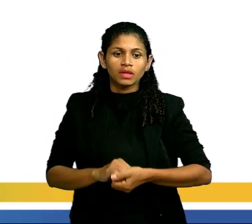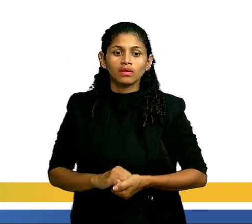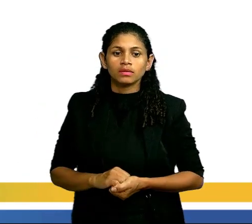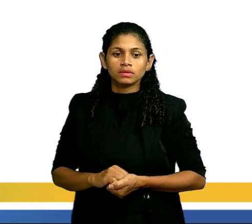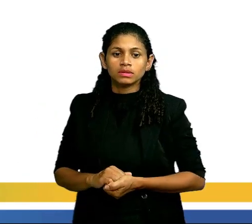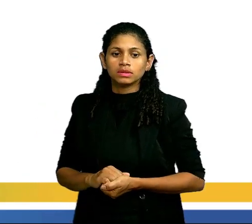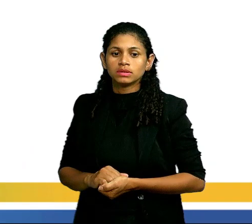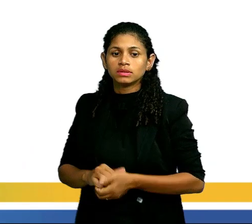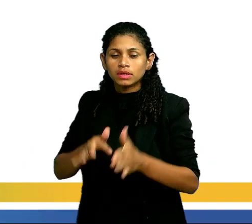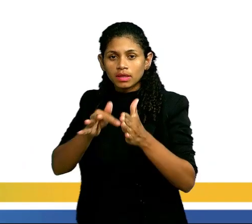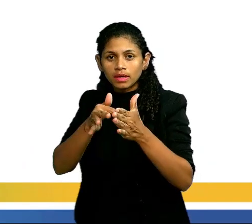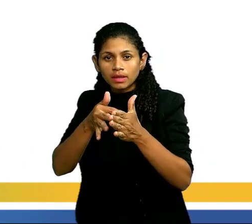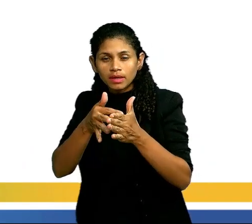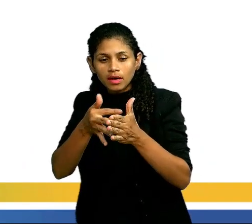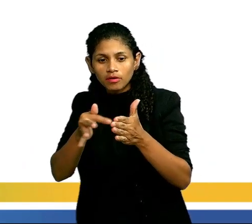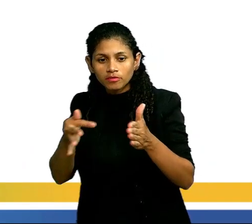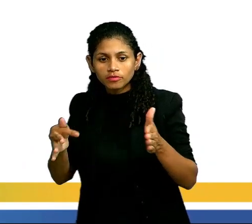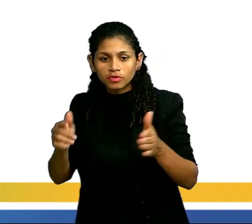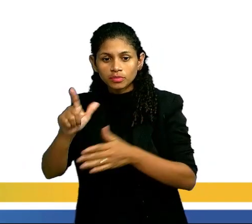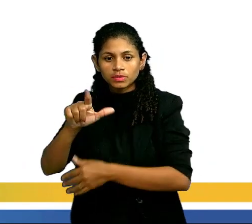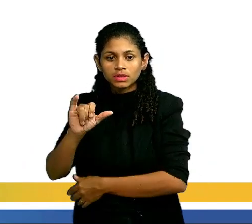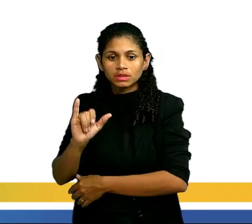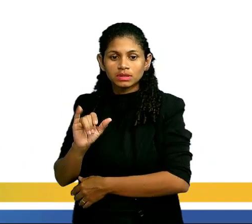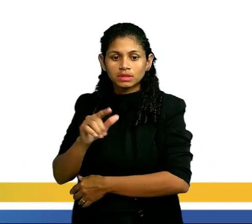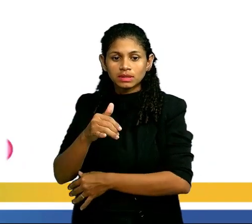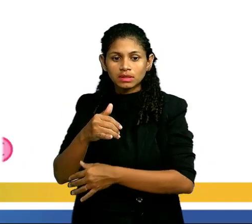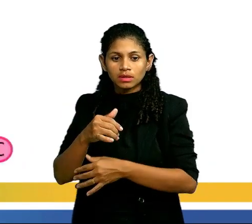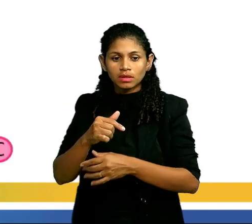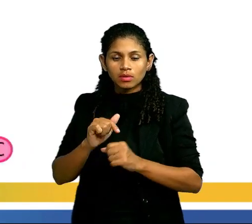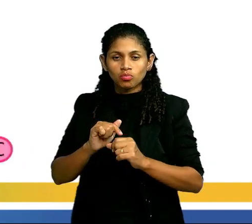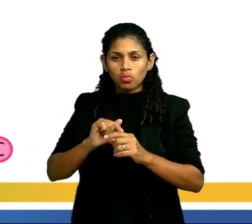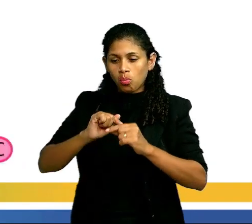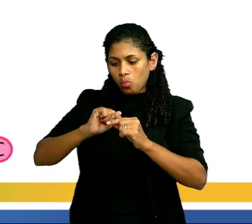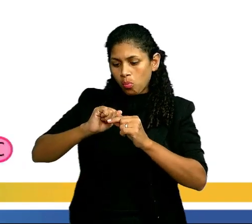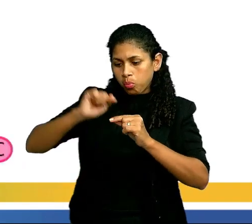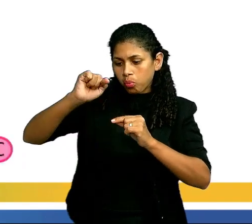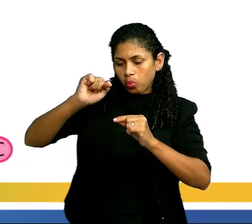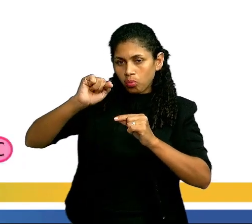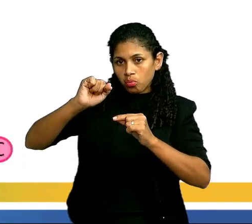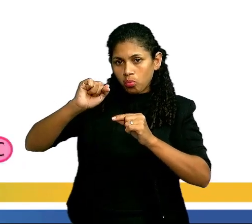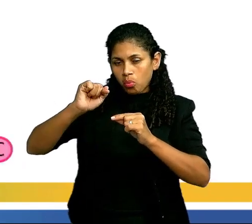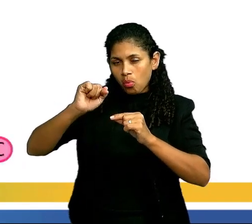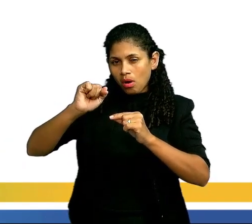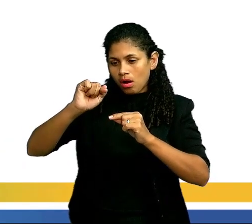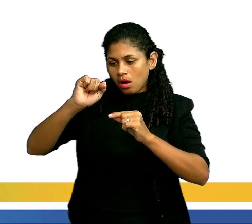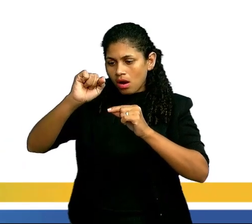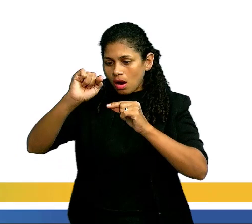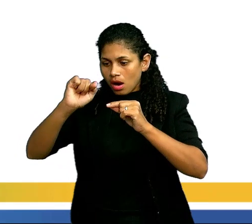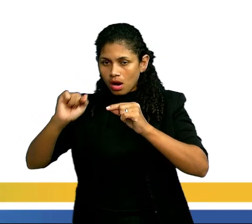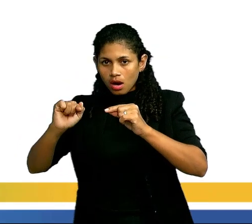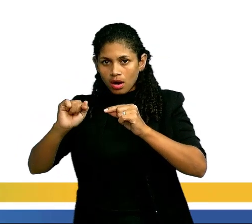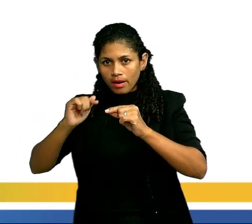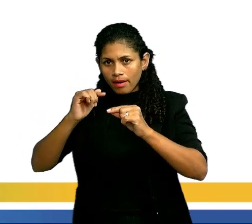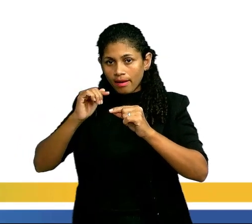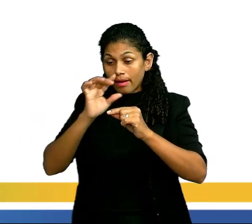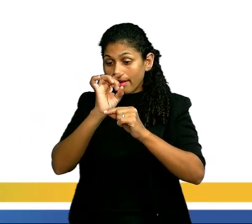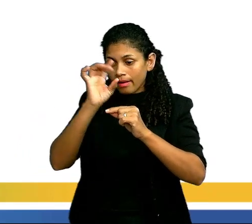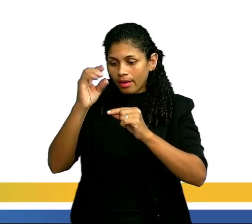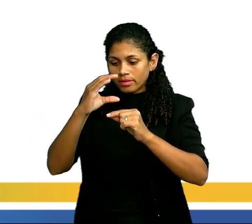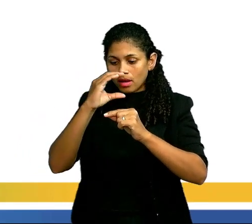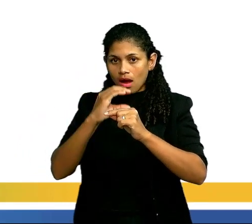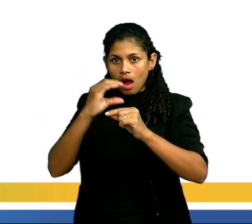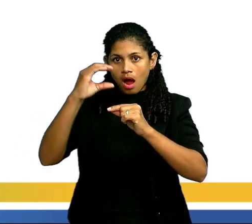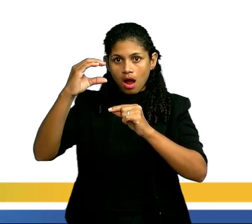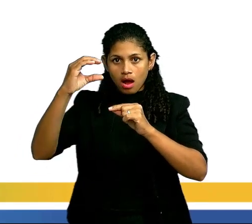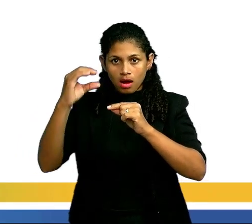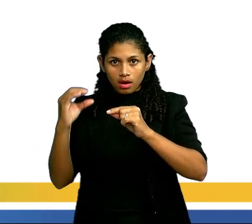tela, onde cada traço e cada interseçãozinha simboliza um átomo de carbono, perfeito? Vamos lá então. Aí